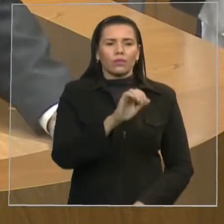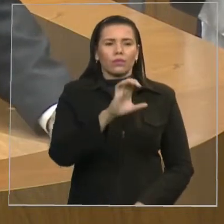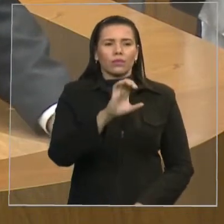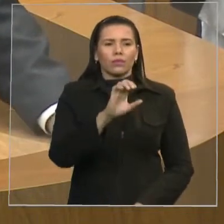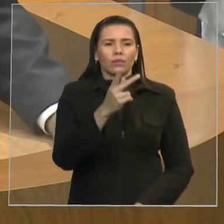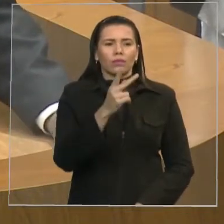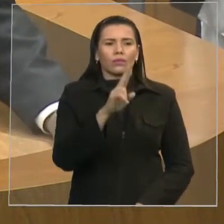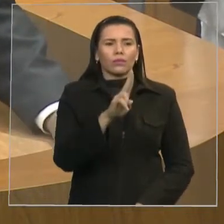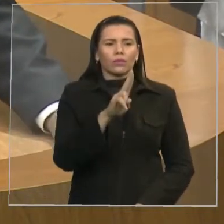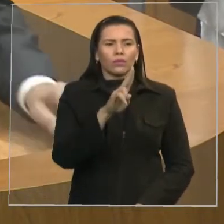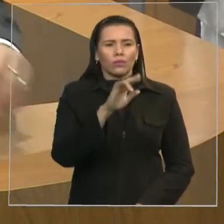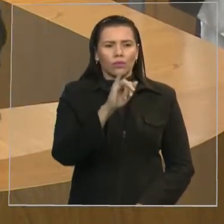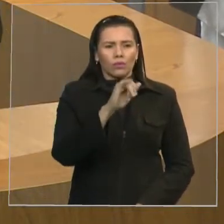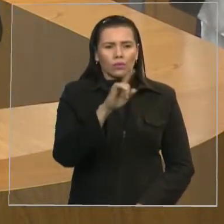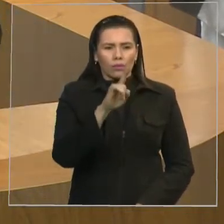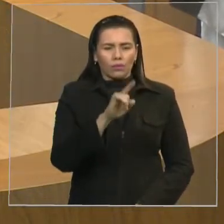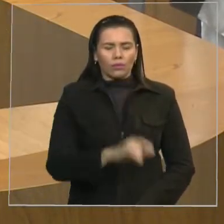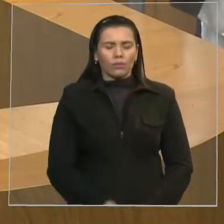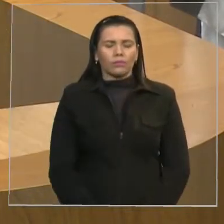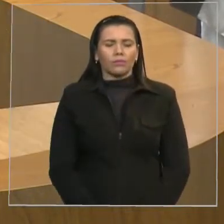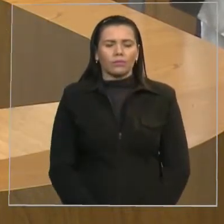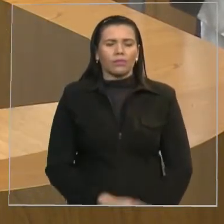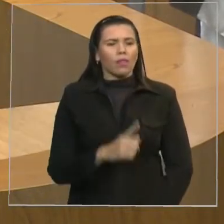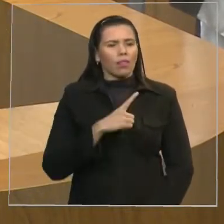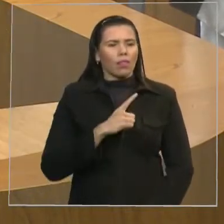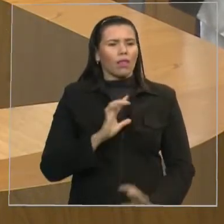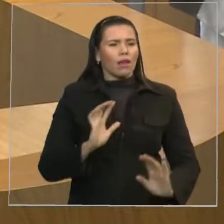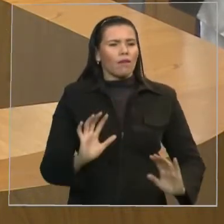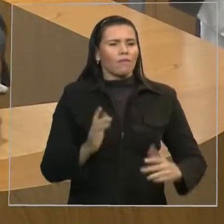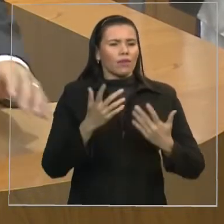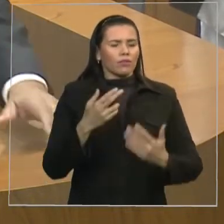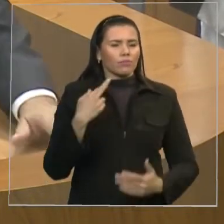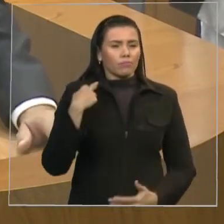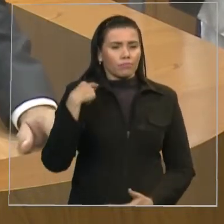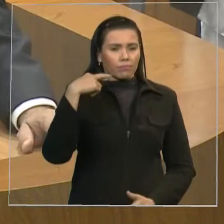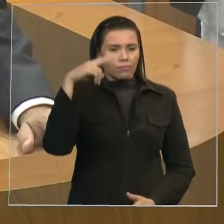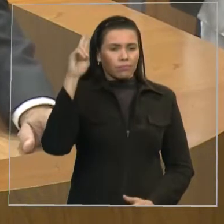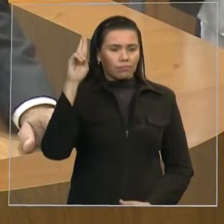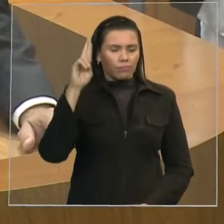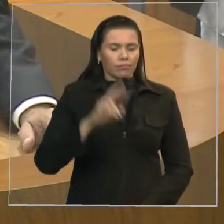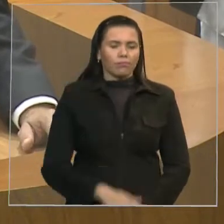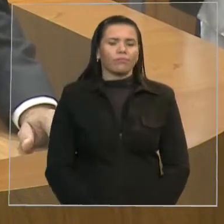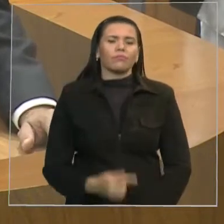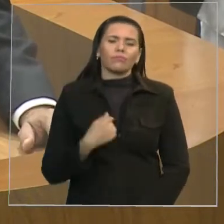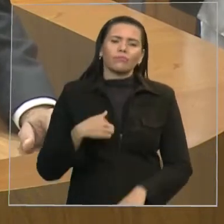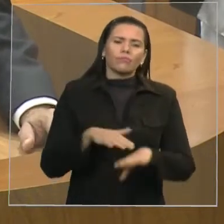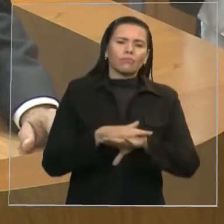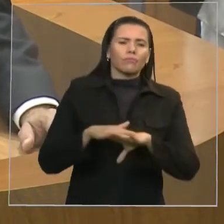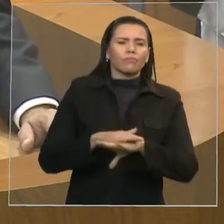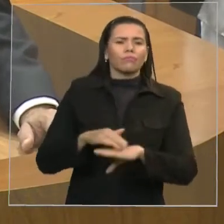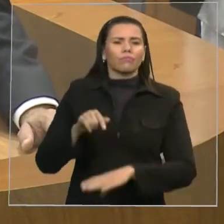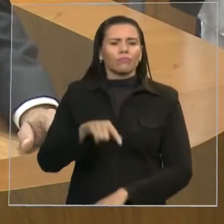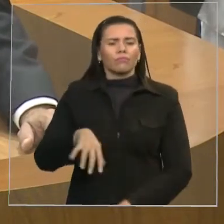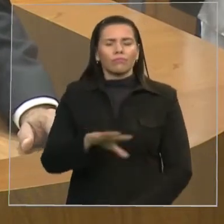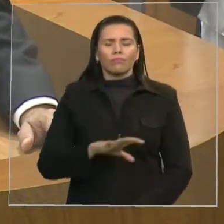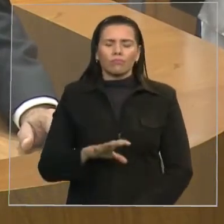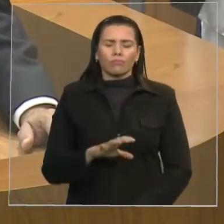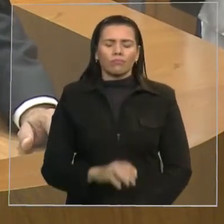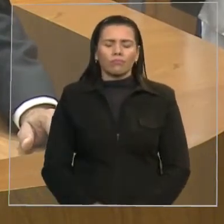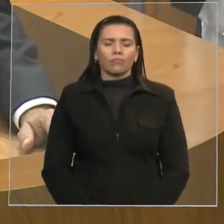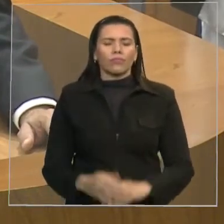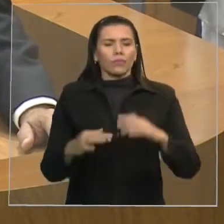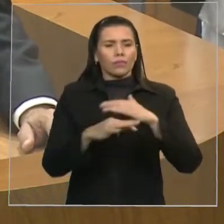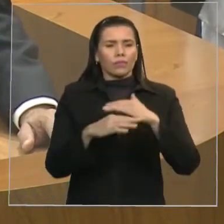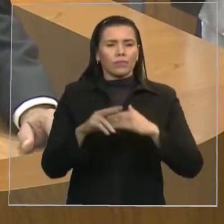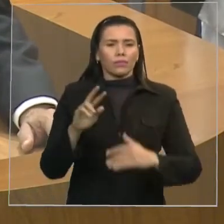festejo religioso. Portanto, eu tenho participado e discutido com o povo de Humberto de Campos o que é melhor para eles, o que